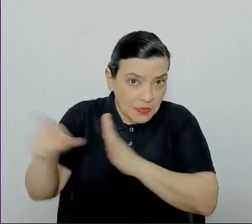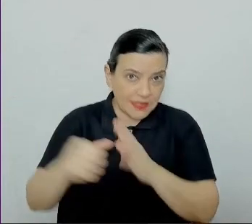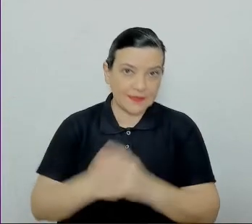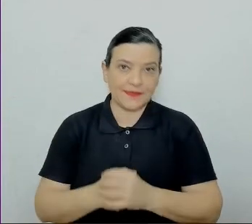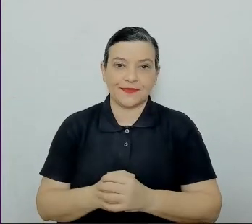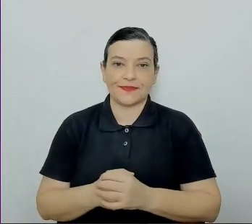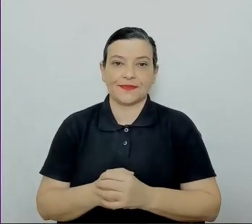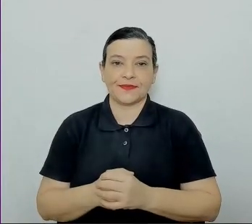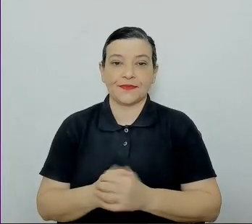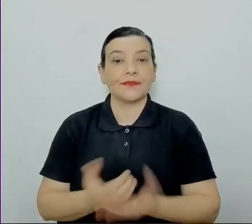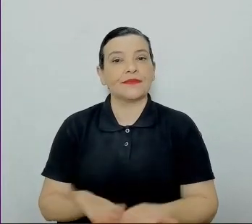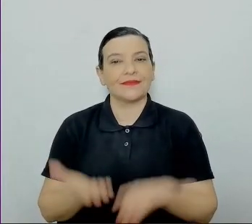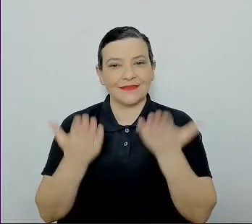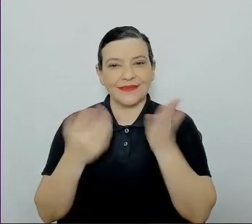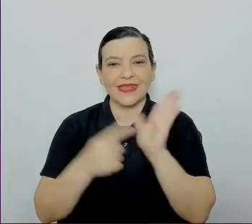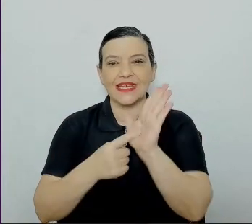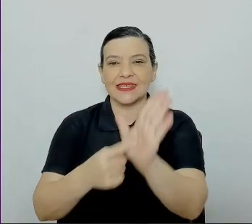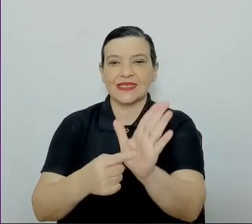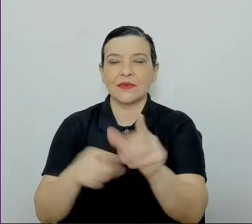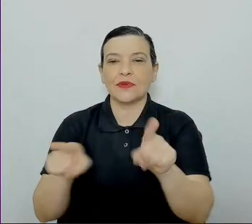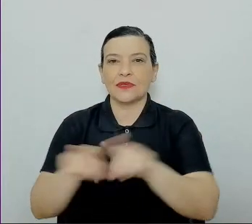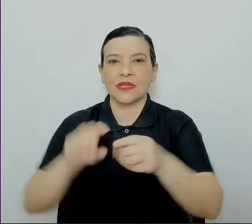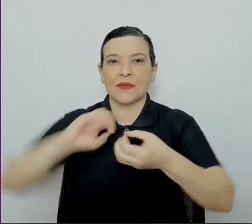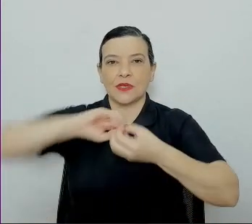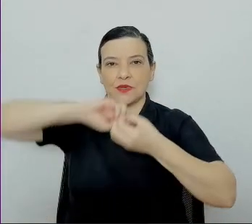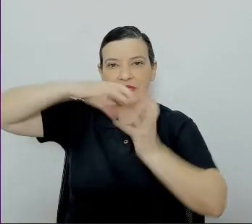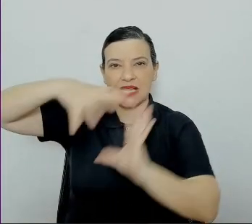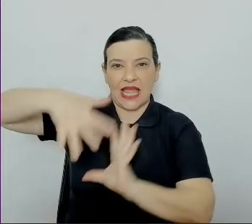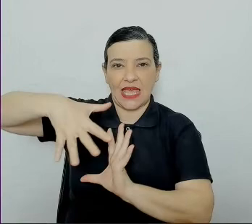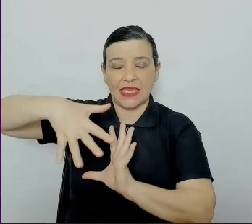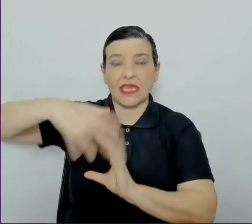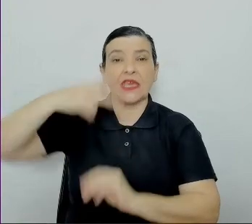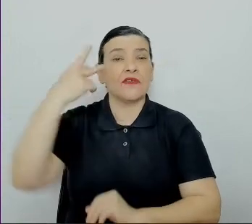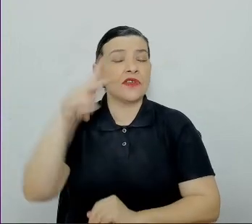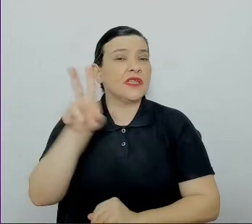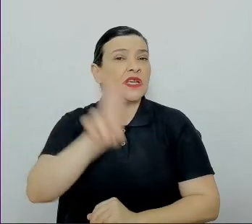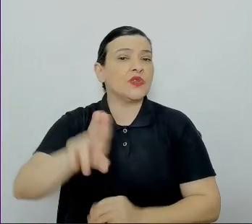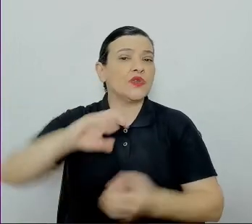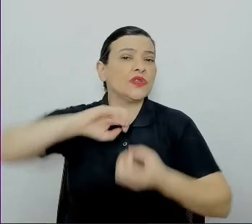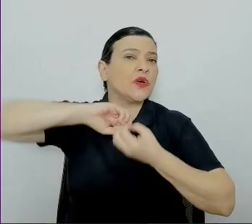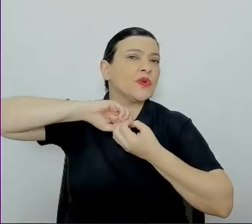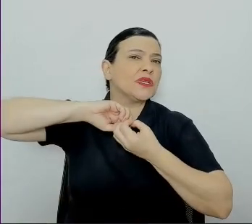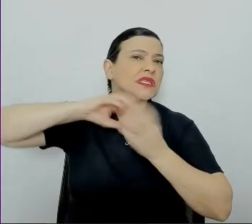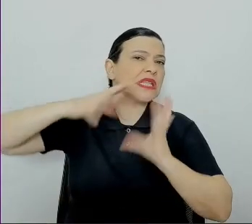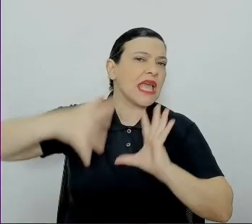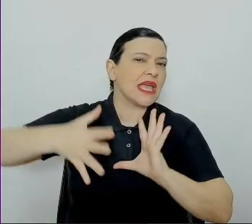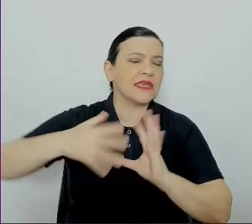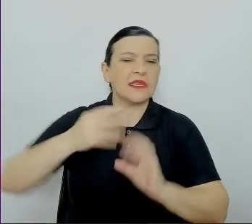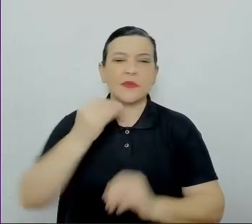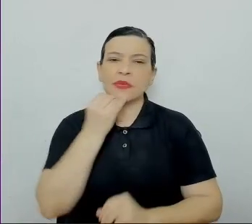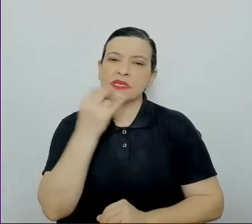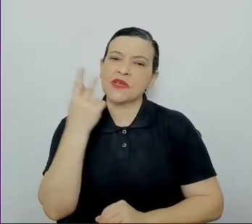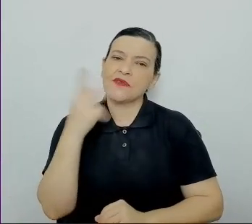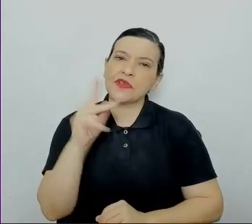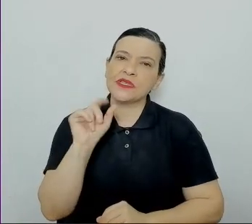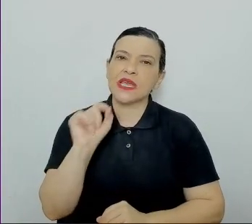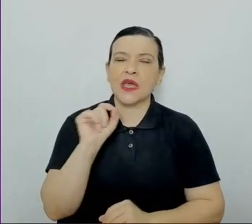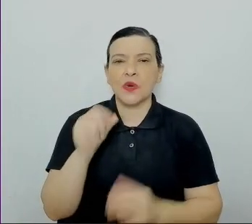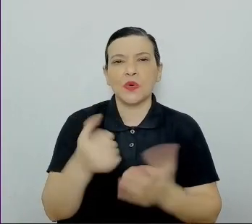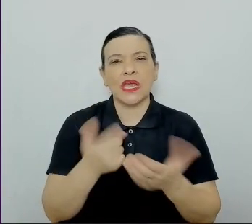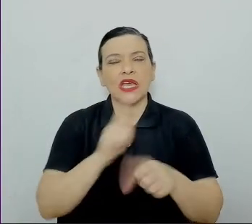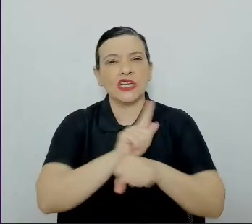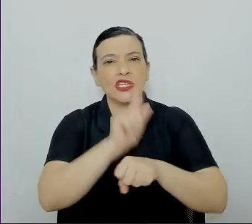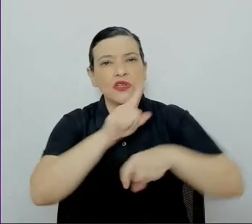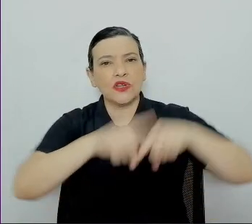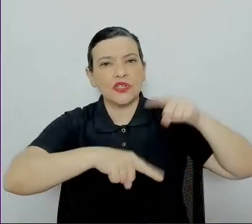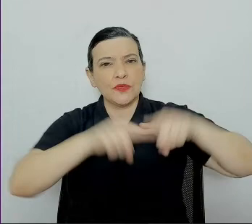E aqui eu trouxe um exemplo do Slack mesmo. Vários de vocês devem usar o Slack. Suponha que você é PM ali, gestor de produto do Slack, você lançou a